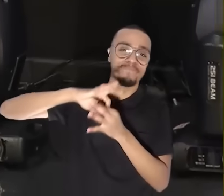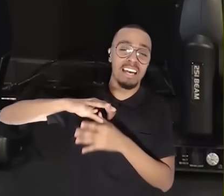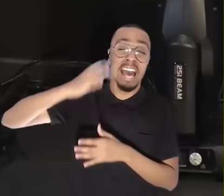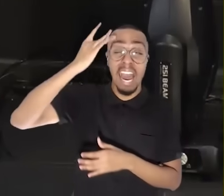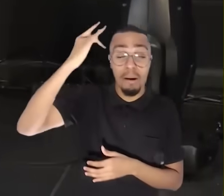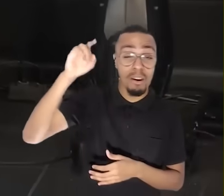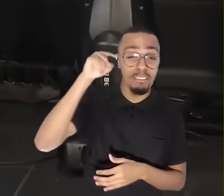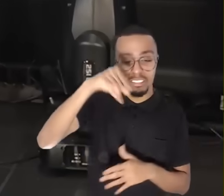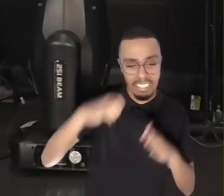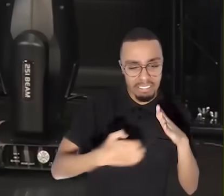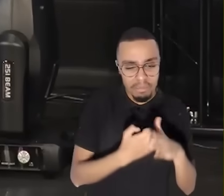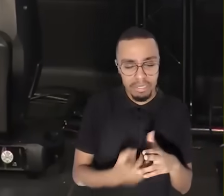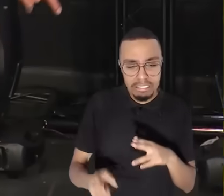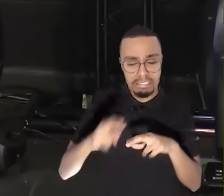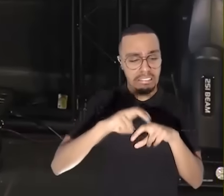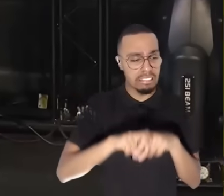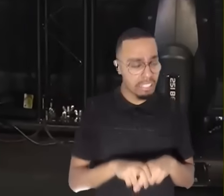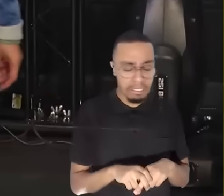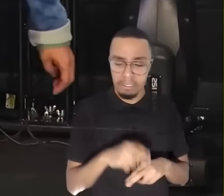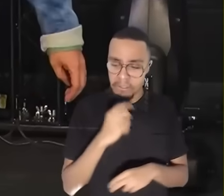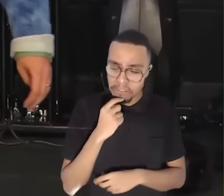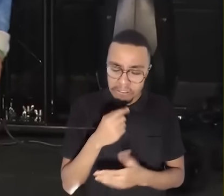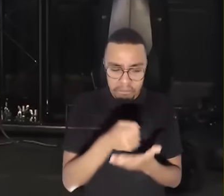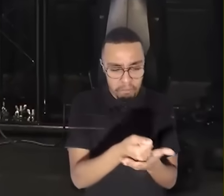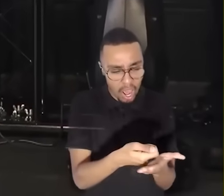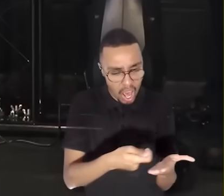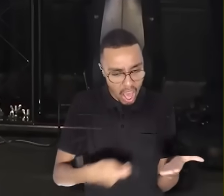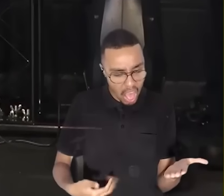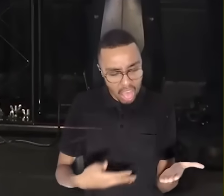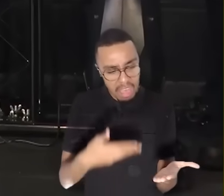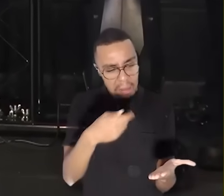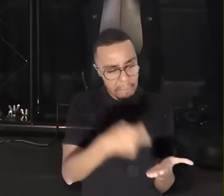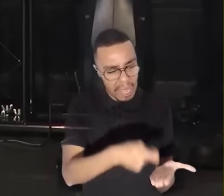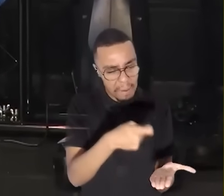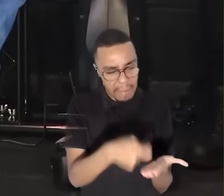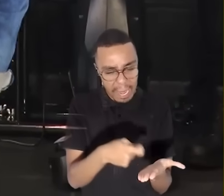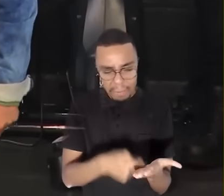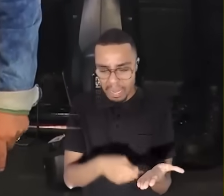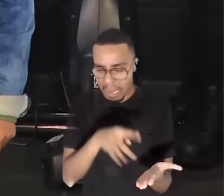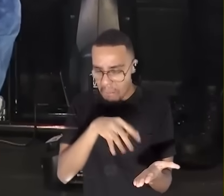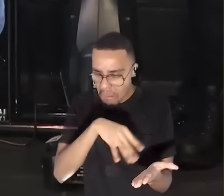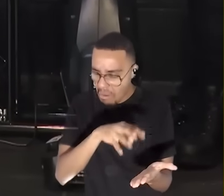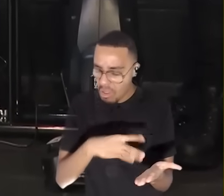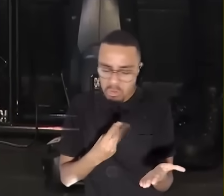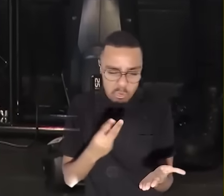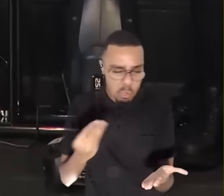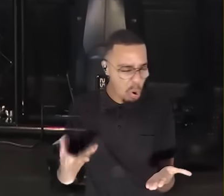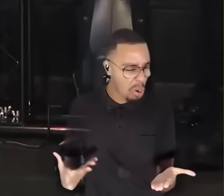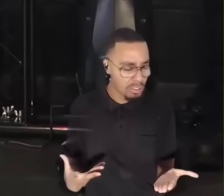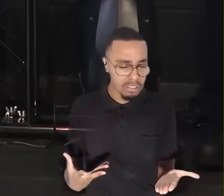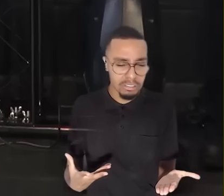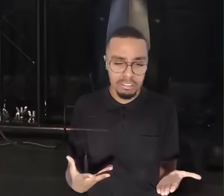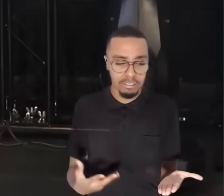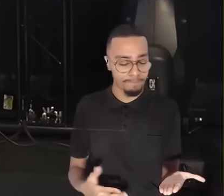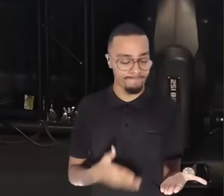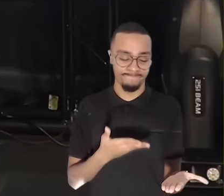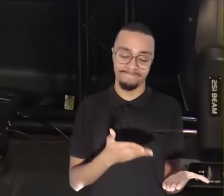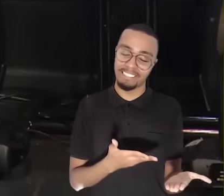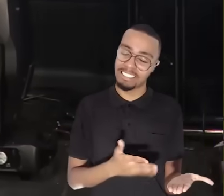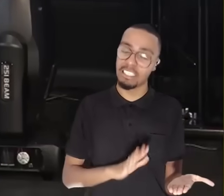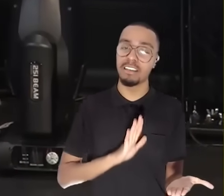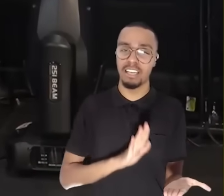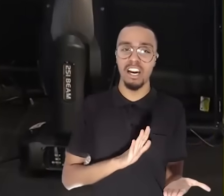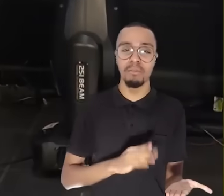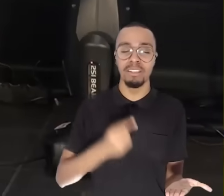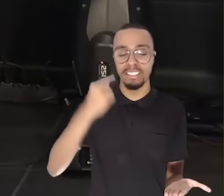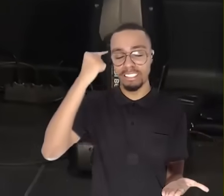da tua empresa e ter um monte de boleto para pagar e começar a falar o contrário do que você vê. O teu desafio é